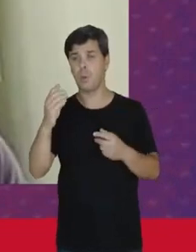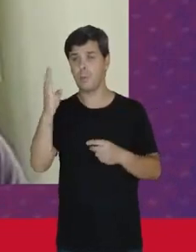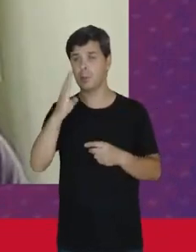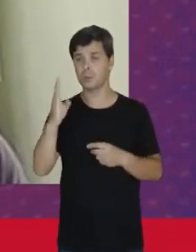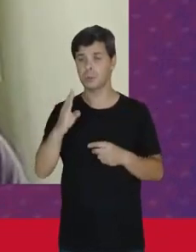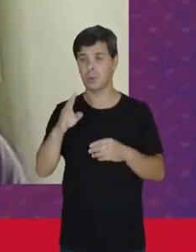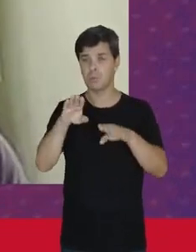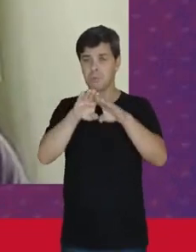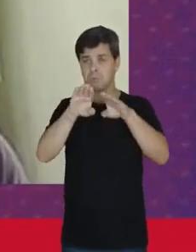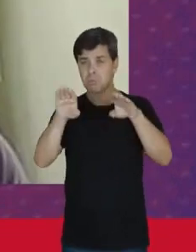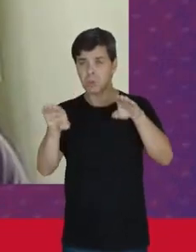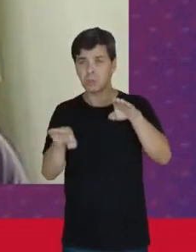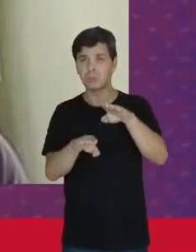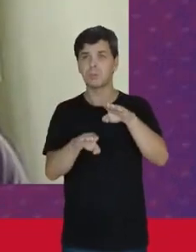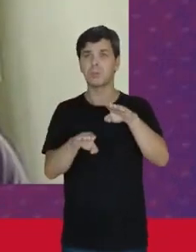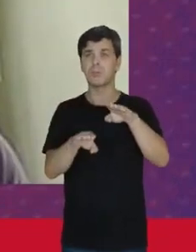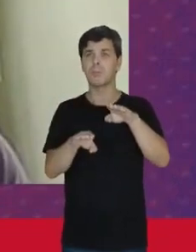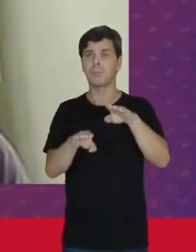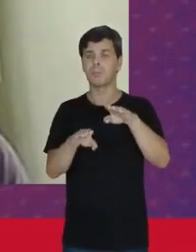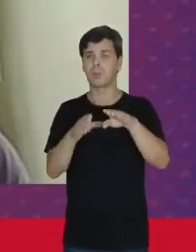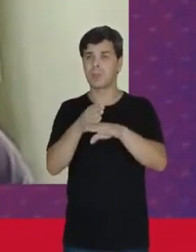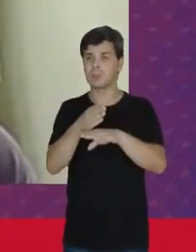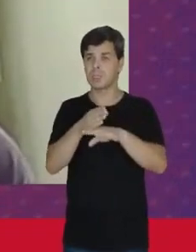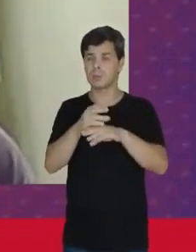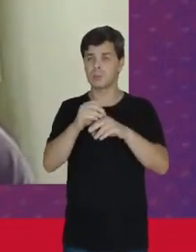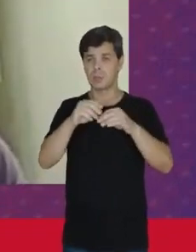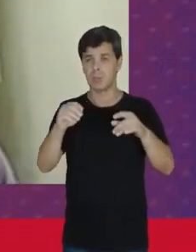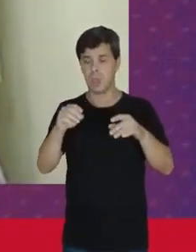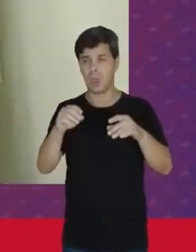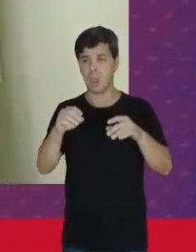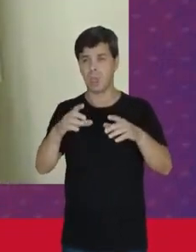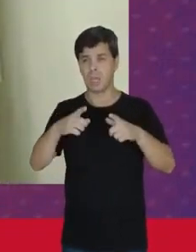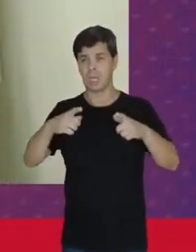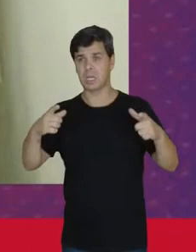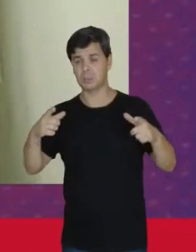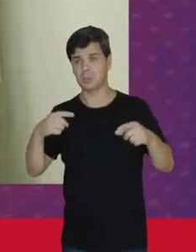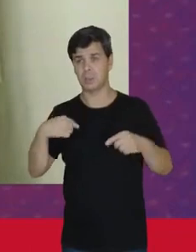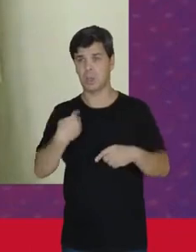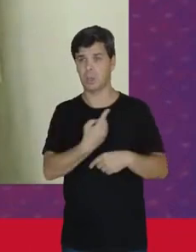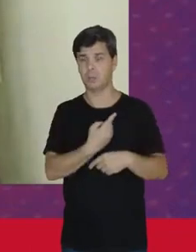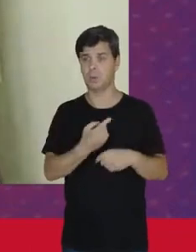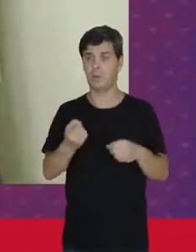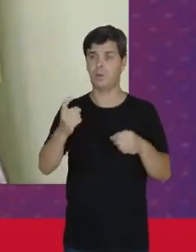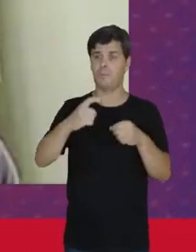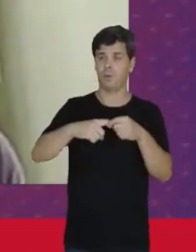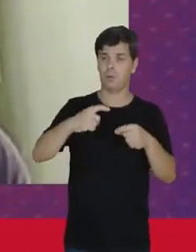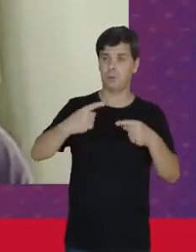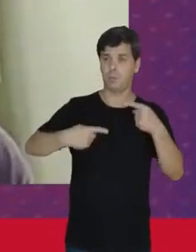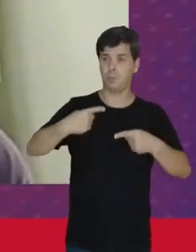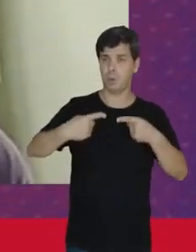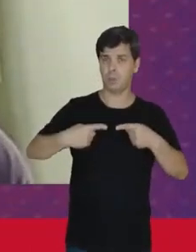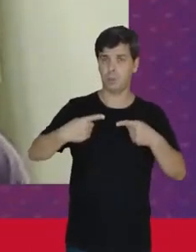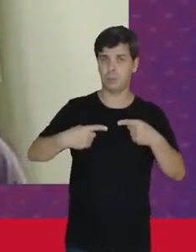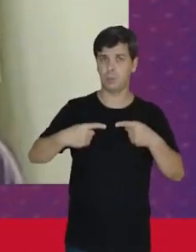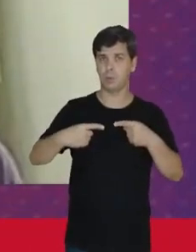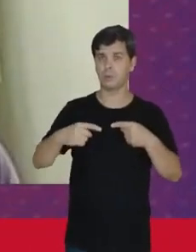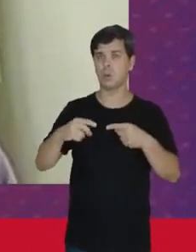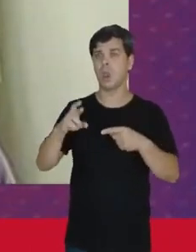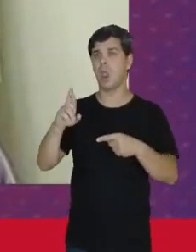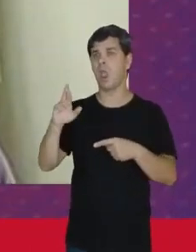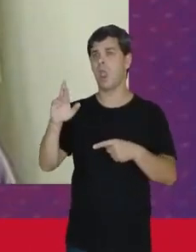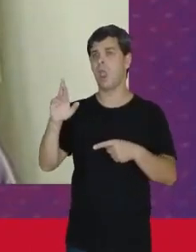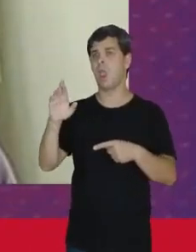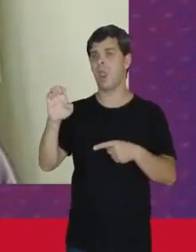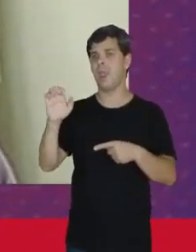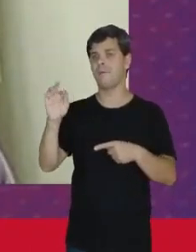tem uma desigualdade no acesso à terra enorme, que a gente tenha também e retome políticas como de reforma